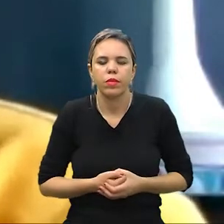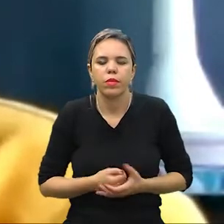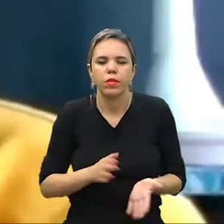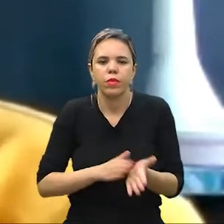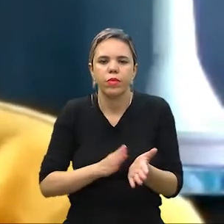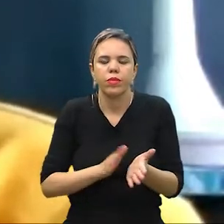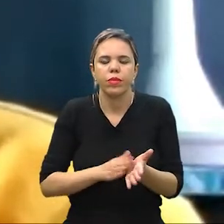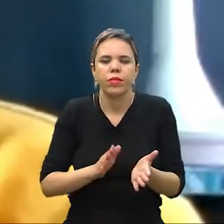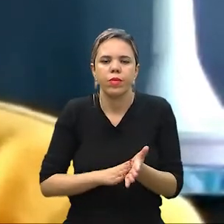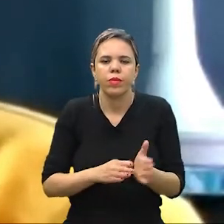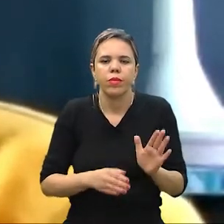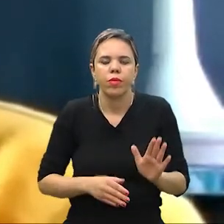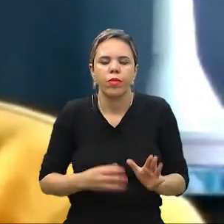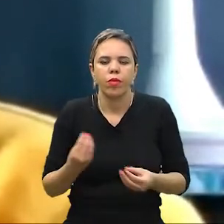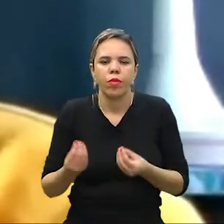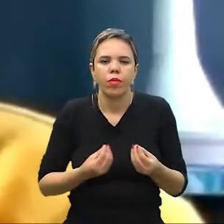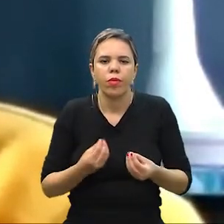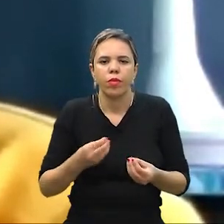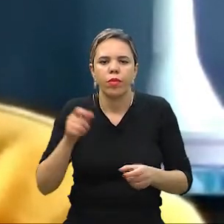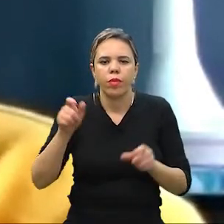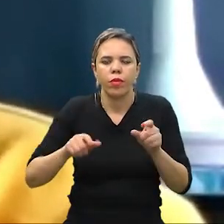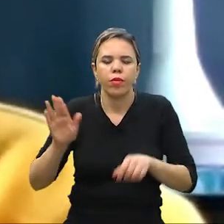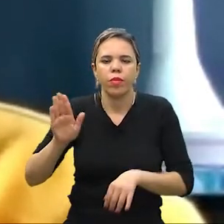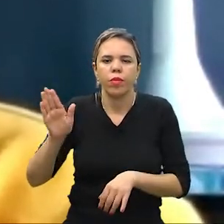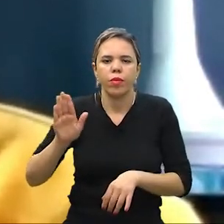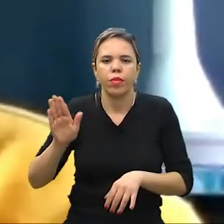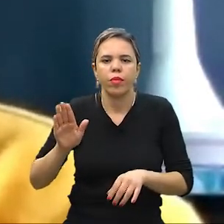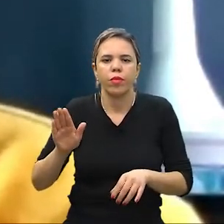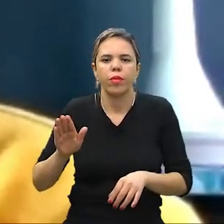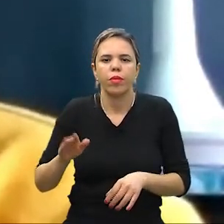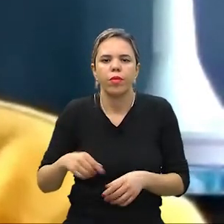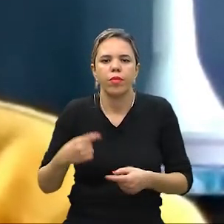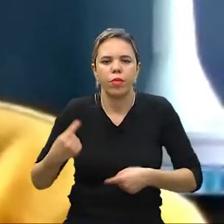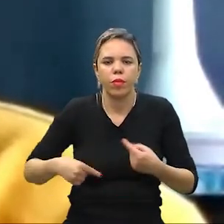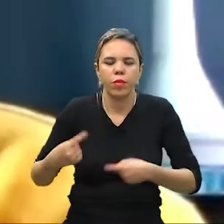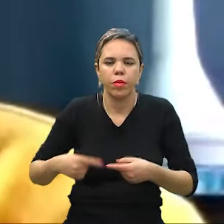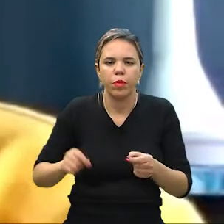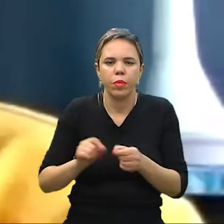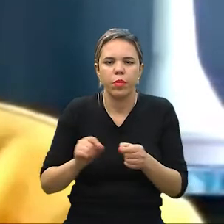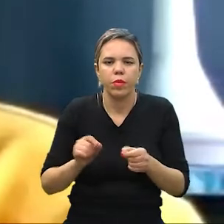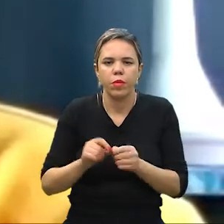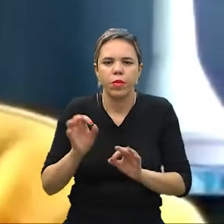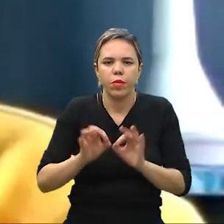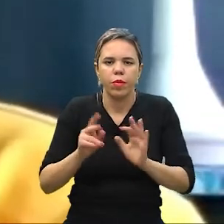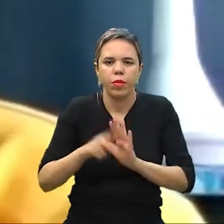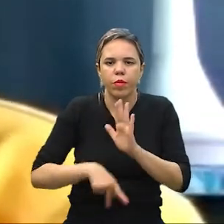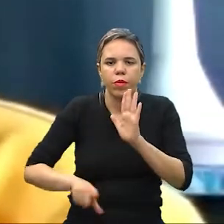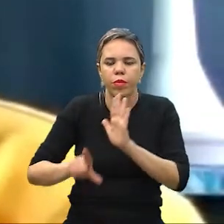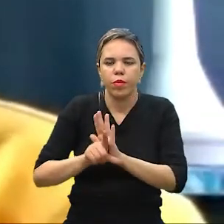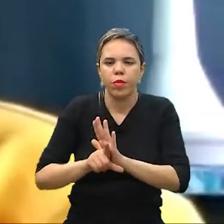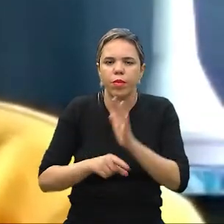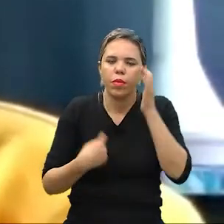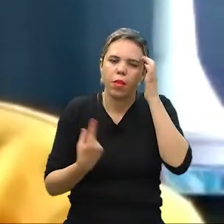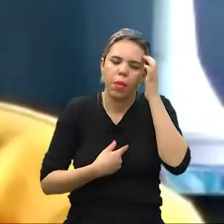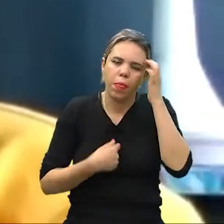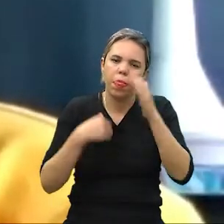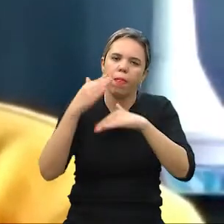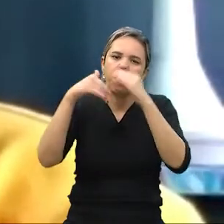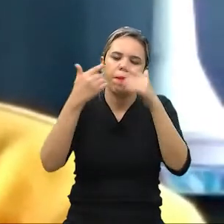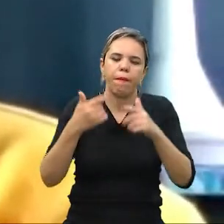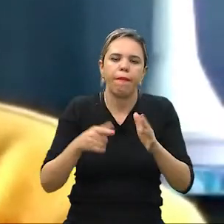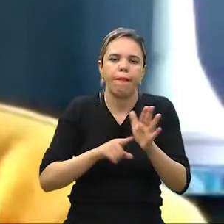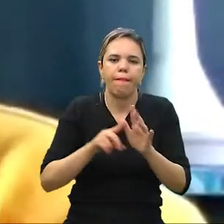cobrar, sobretudo, como eleitores, dos nossos parlamentares, que façam projetos de leis para que a gente avance